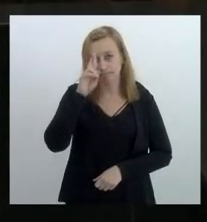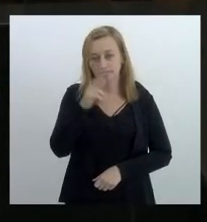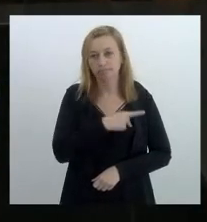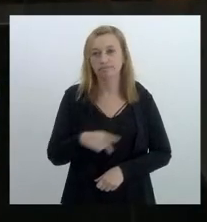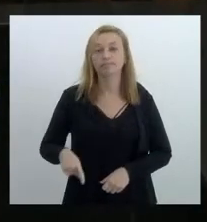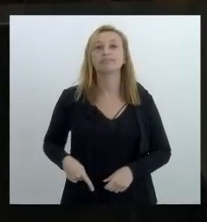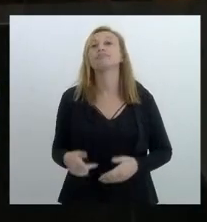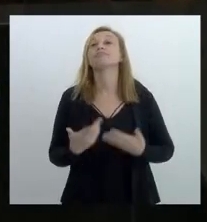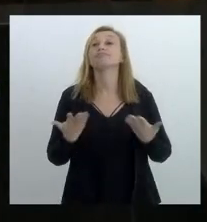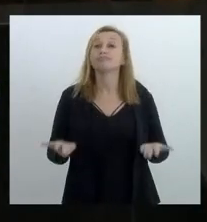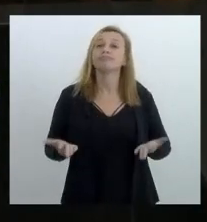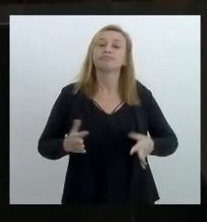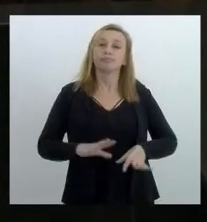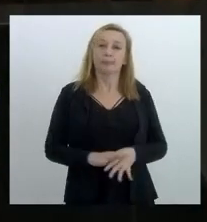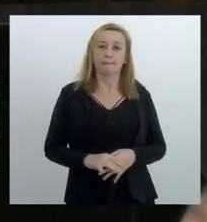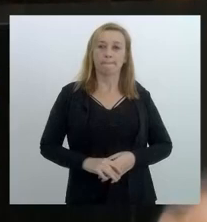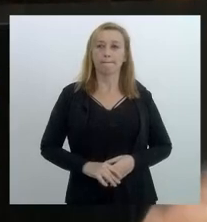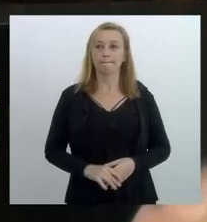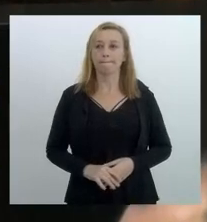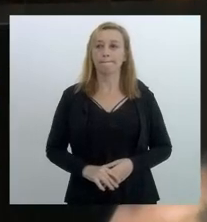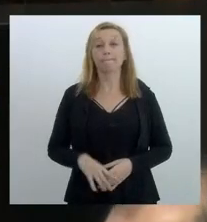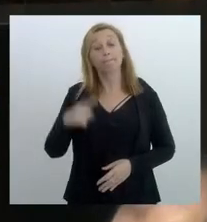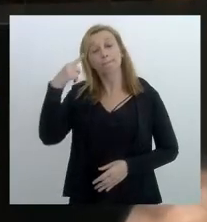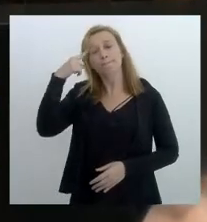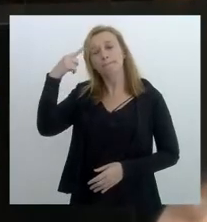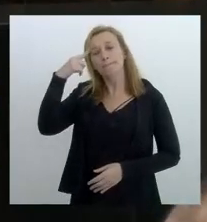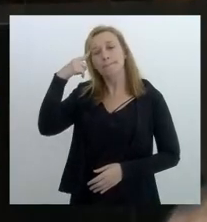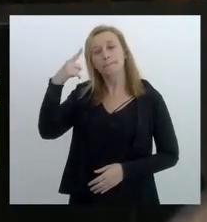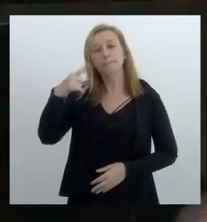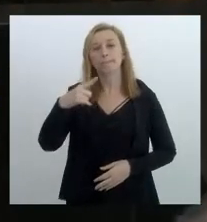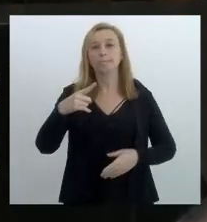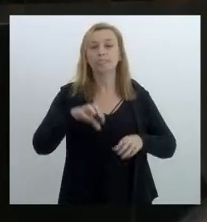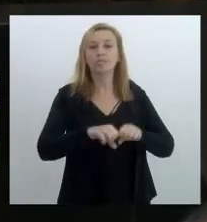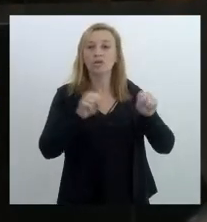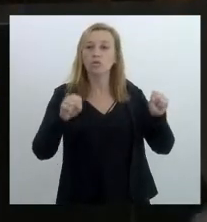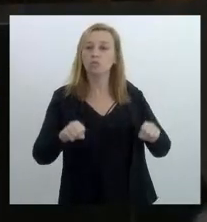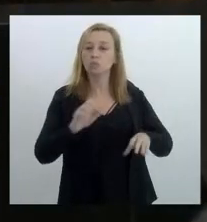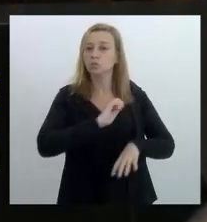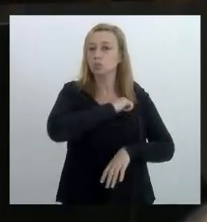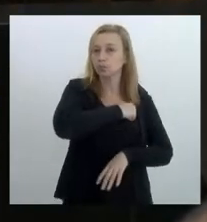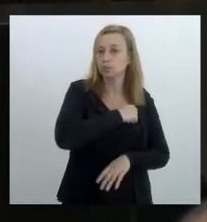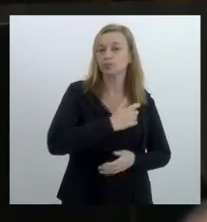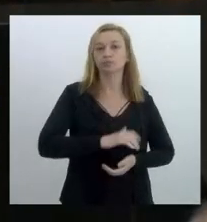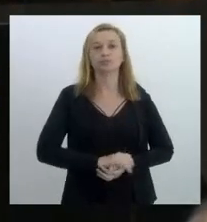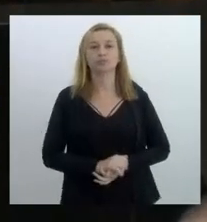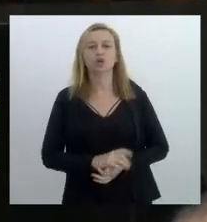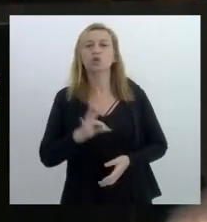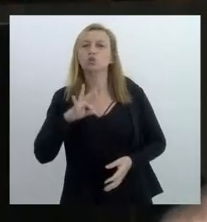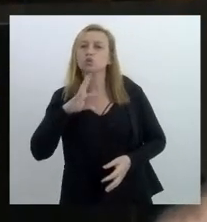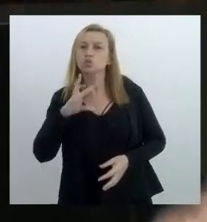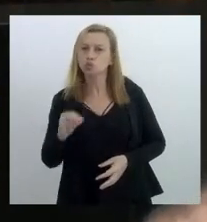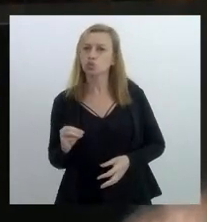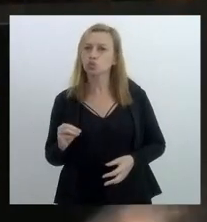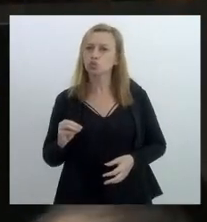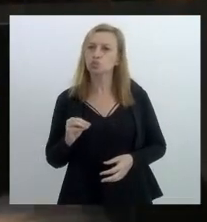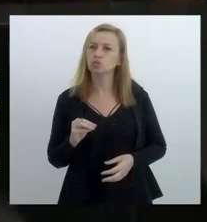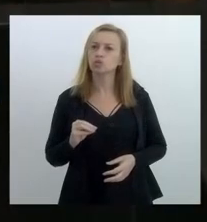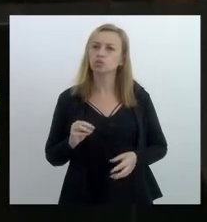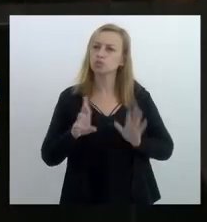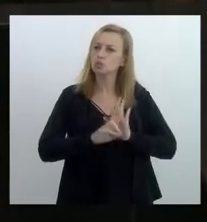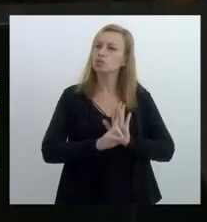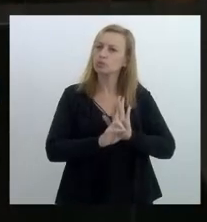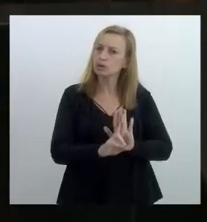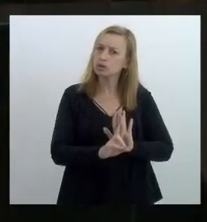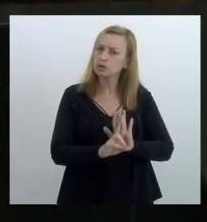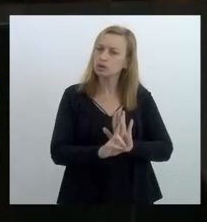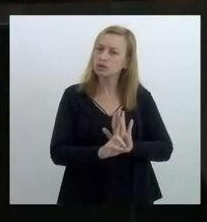presidente. E aí, quando a gente pensa no regime de recuperação fiscal e tudo o que ele